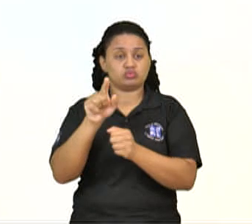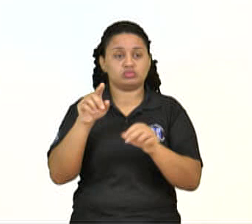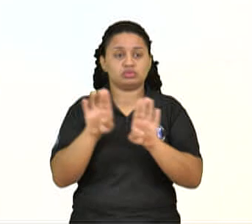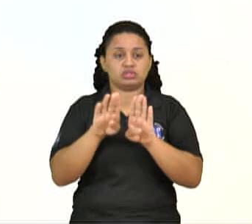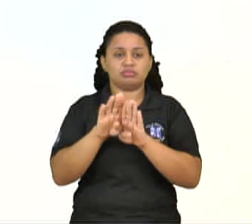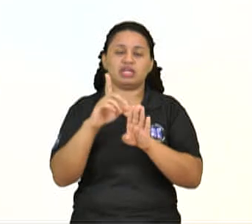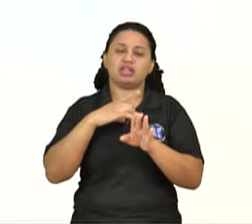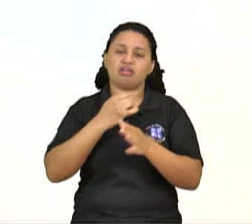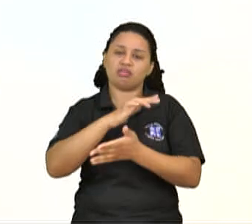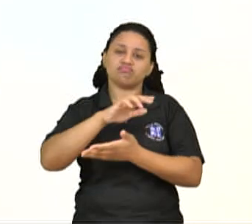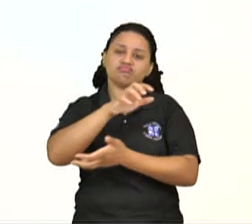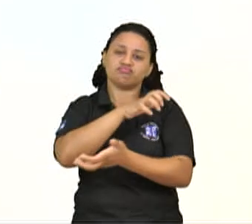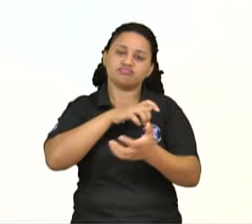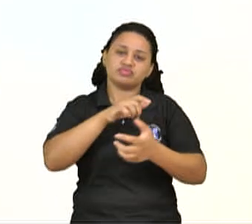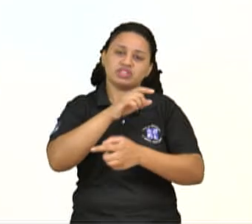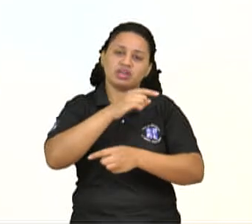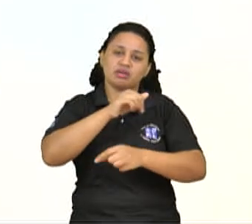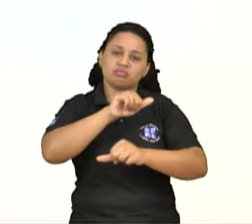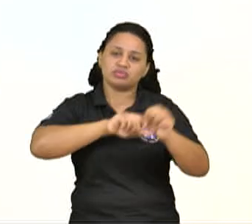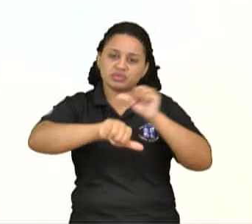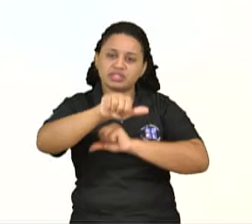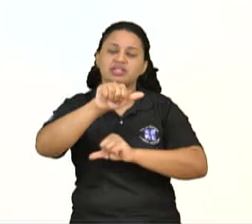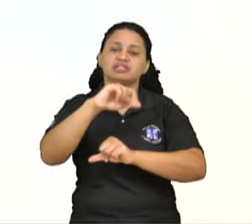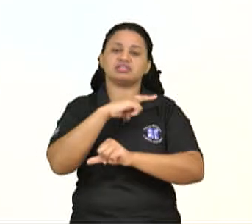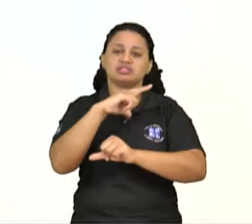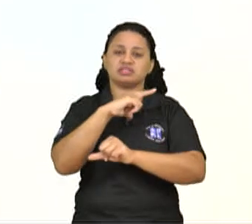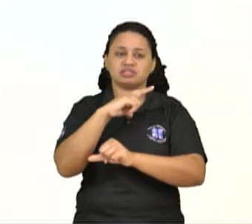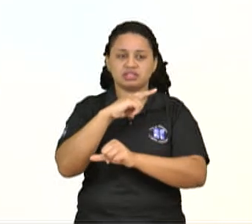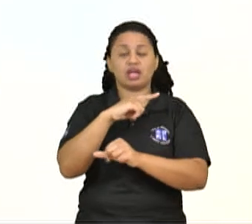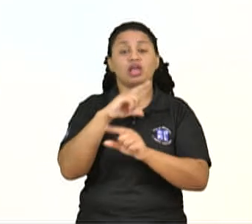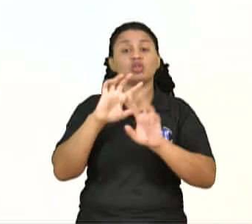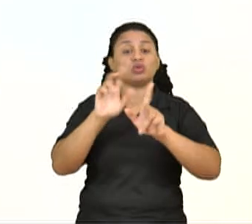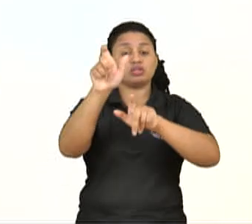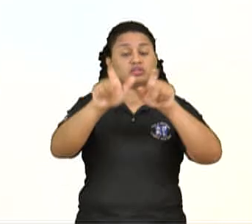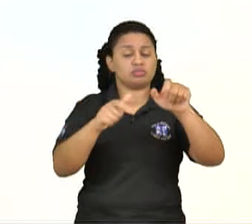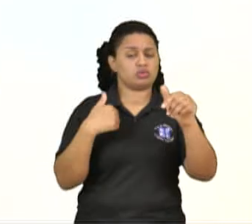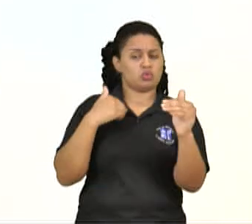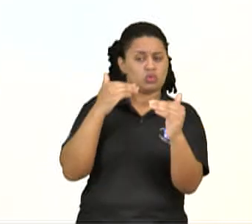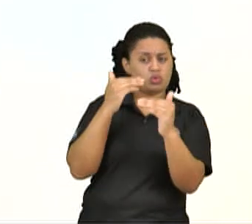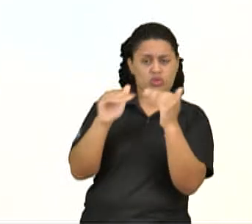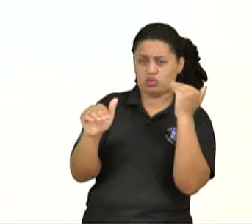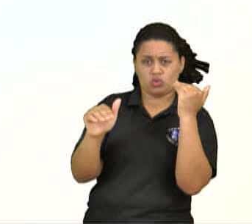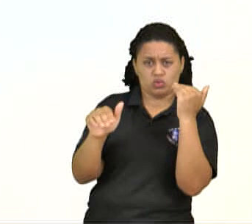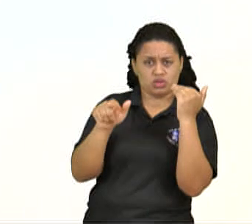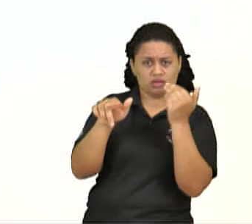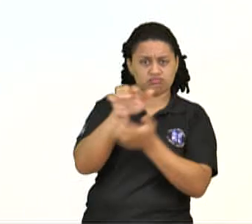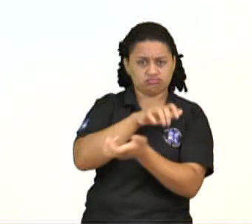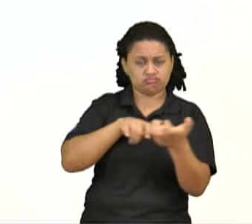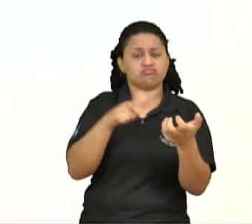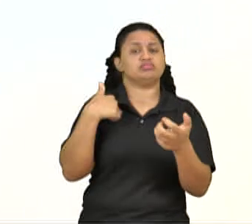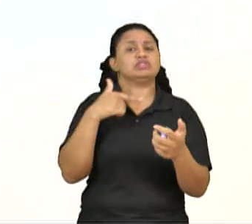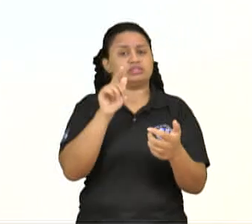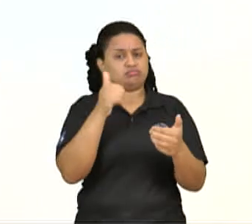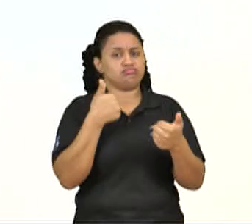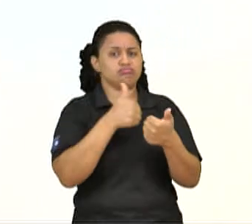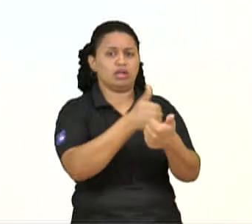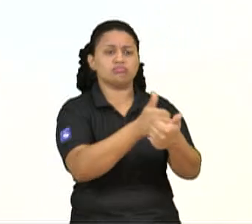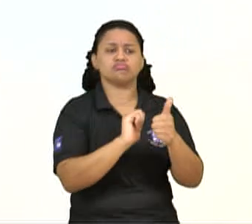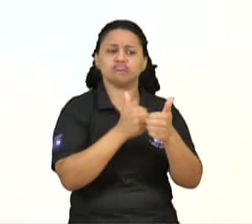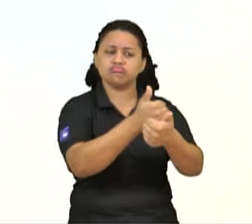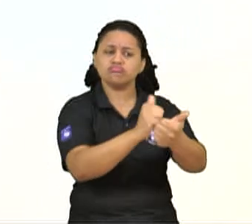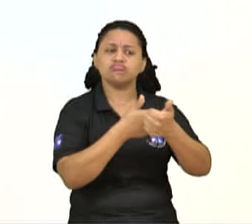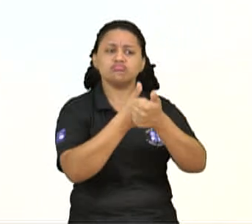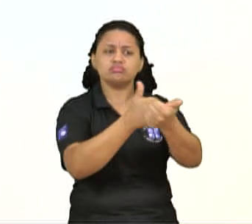no país, perseguição a todos aqueles que se opunham a ela. Eles realmente vão fazer coisas bastante